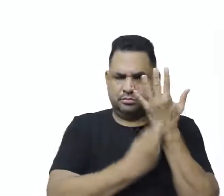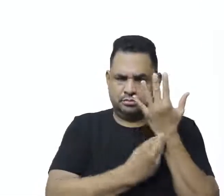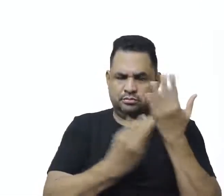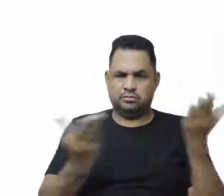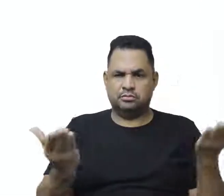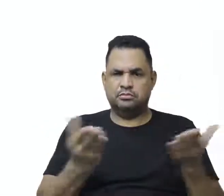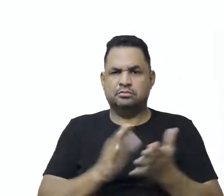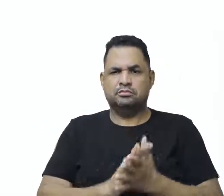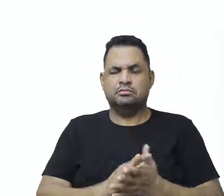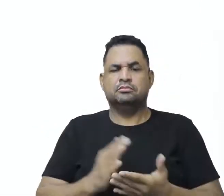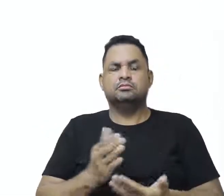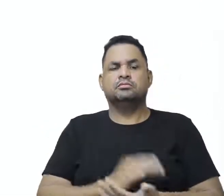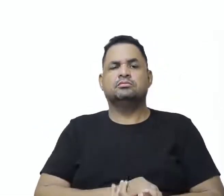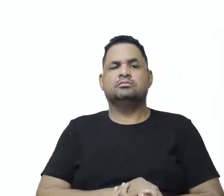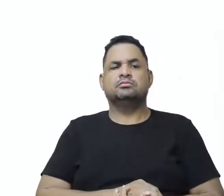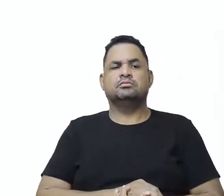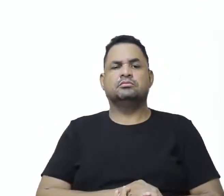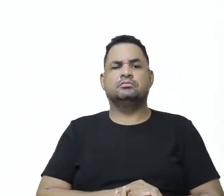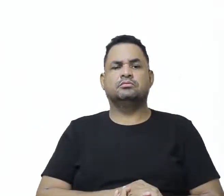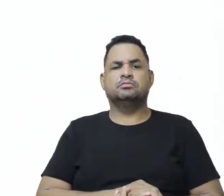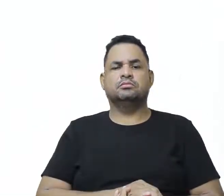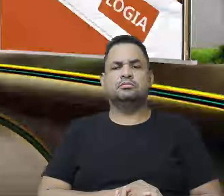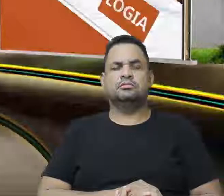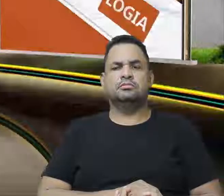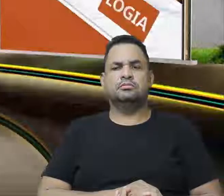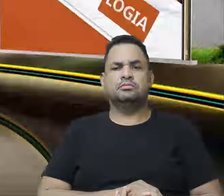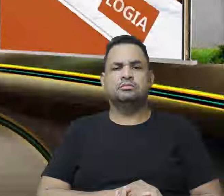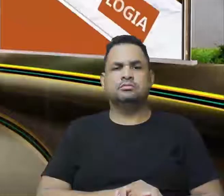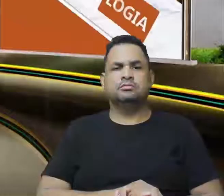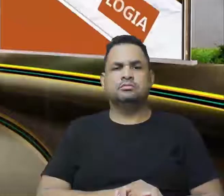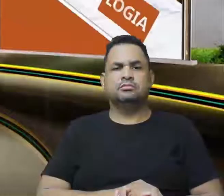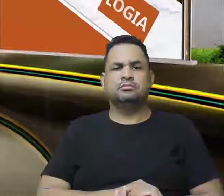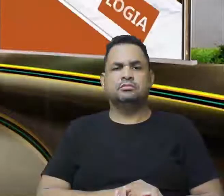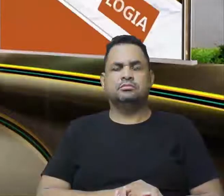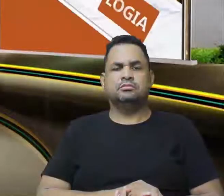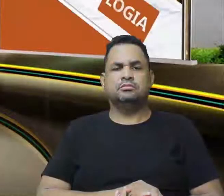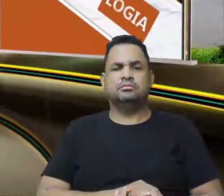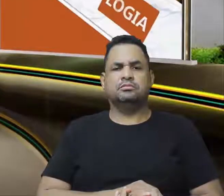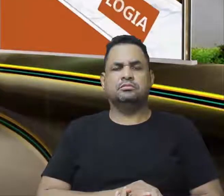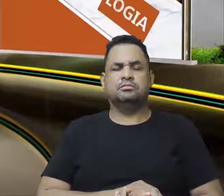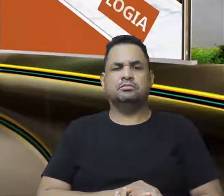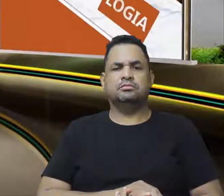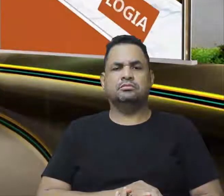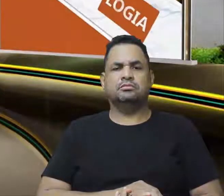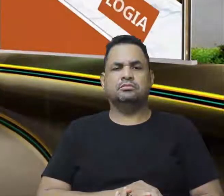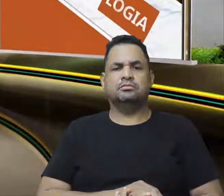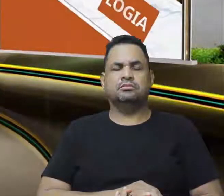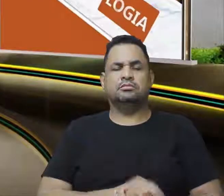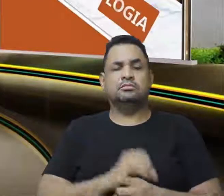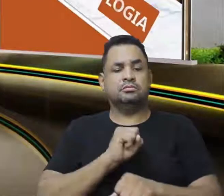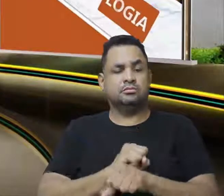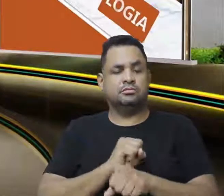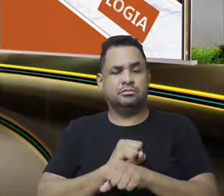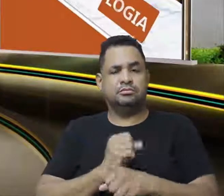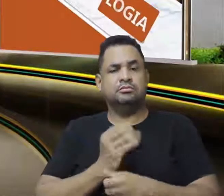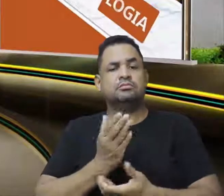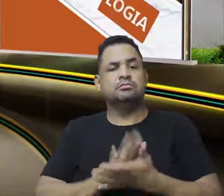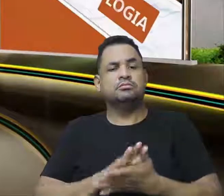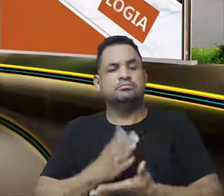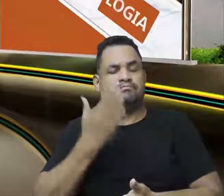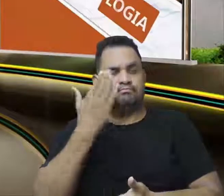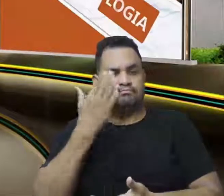as nossas referências bibliográficas Tá certo hoje e espero que vocês tenham